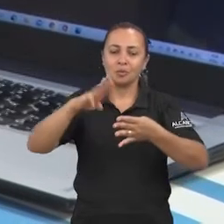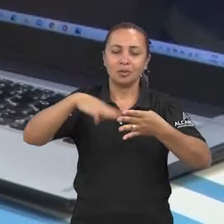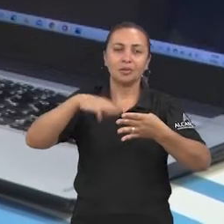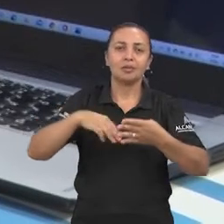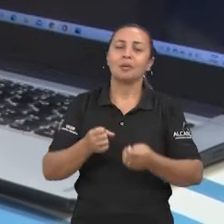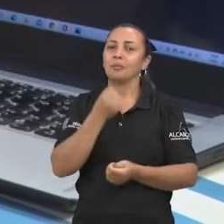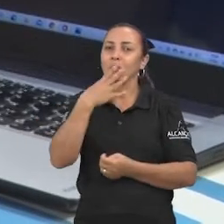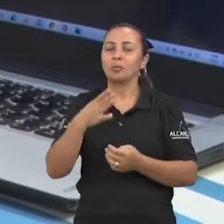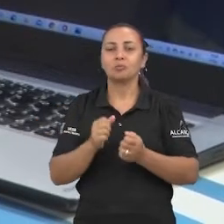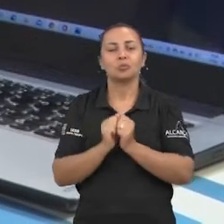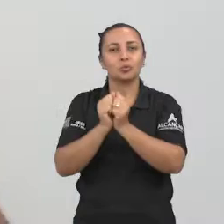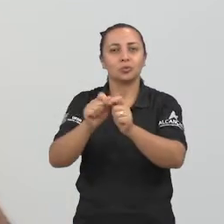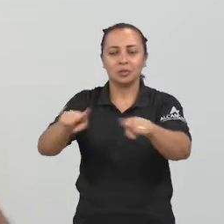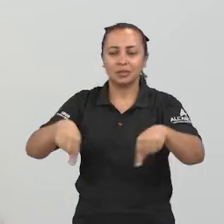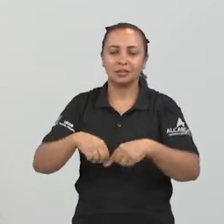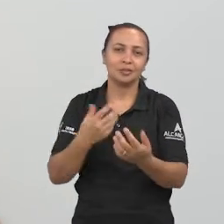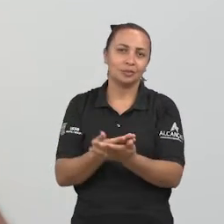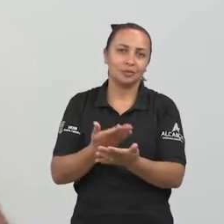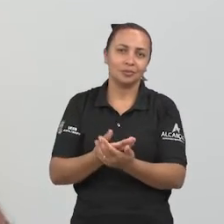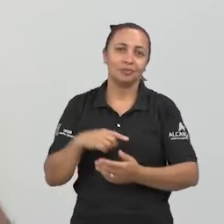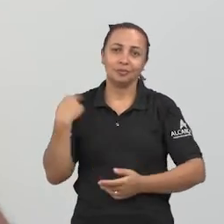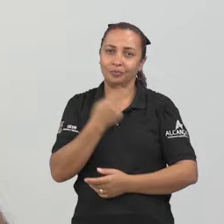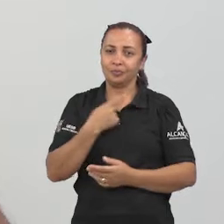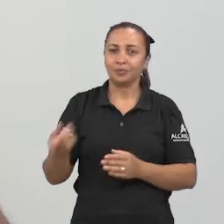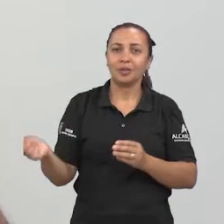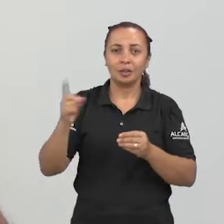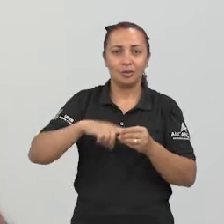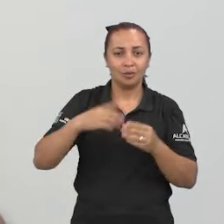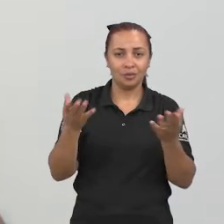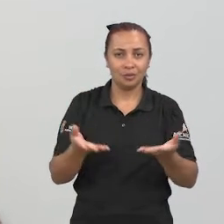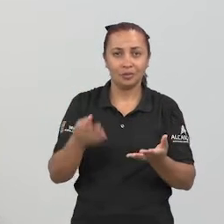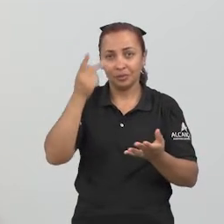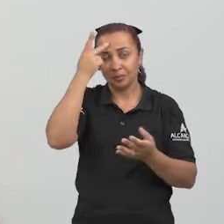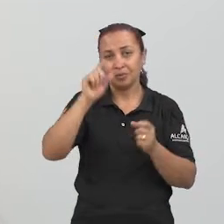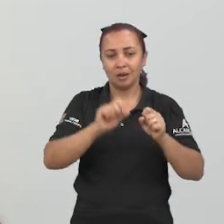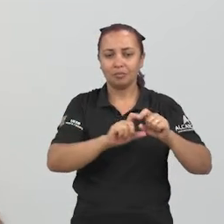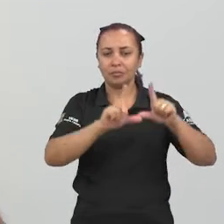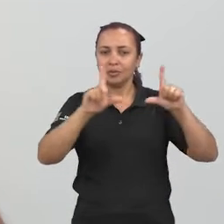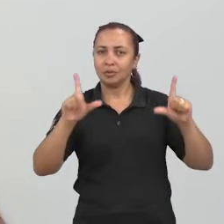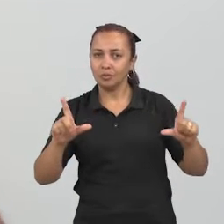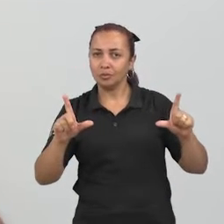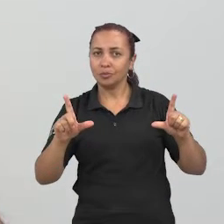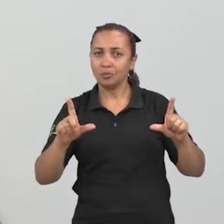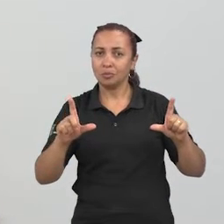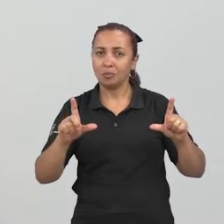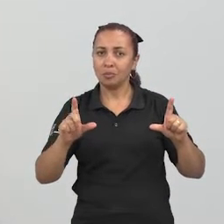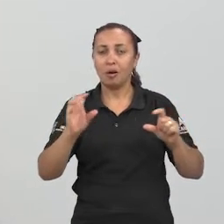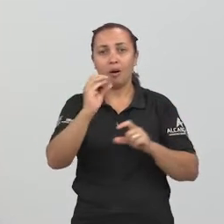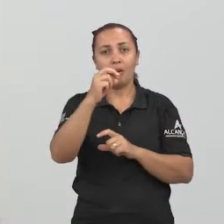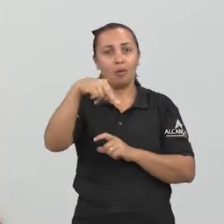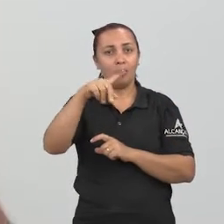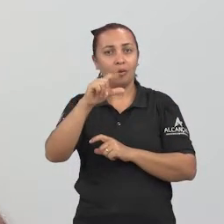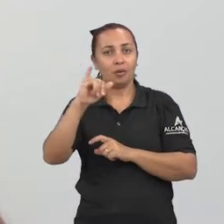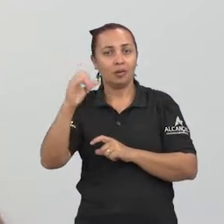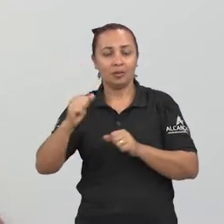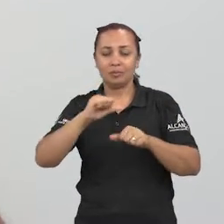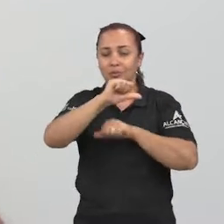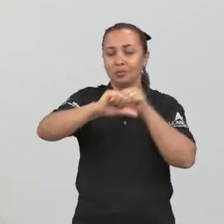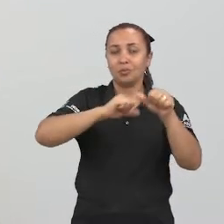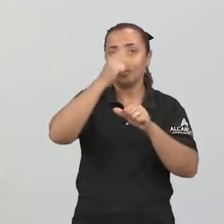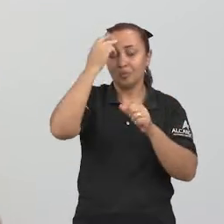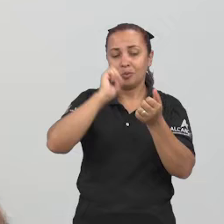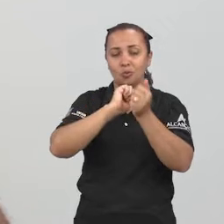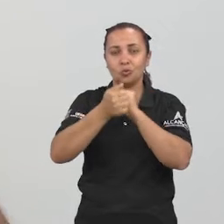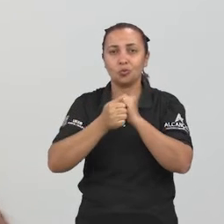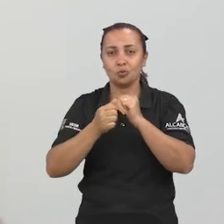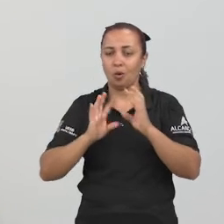material didático complementar em sala de aula. E aí a gente trouxe isso para uma plataforma online para transformá-lo em um jogo eletrônico,